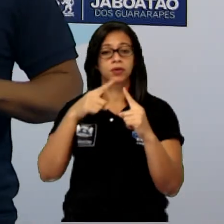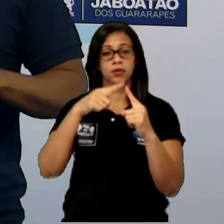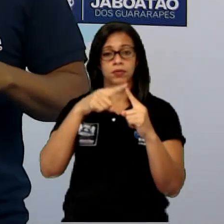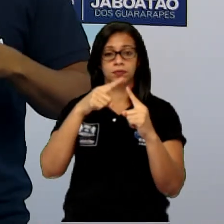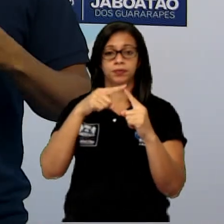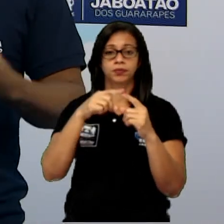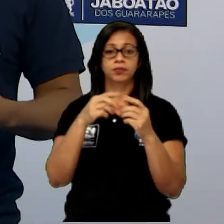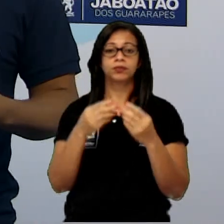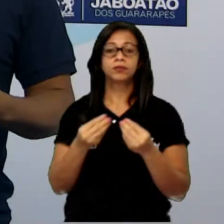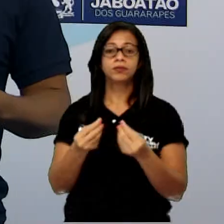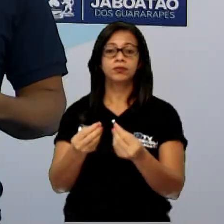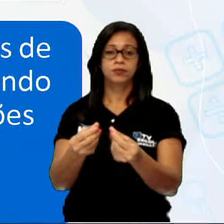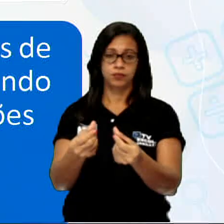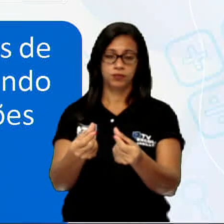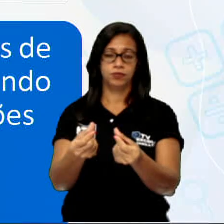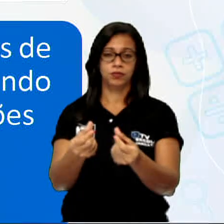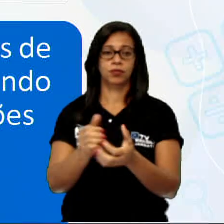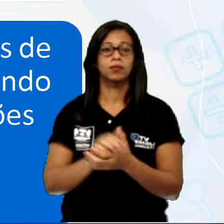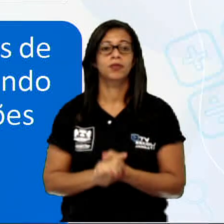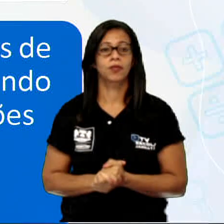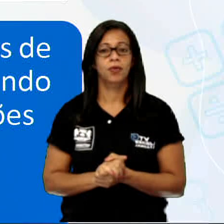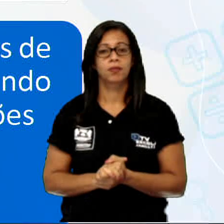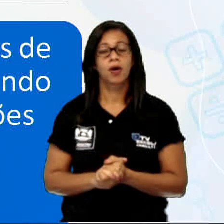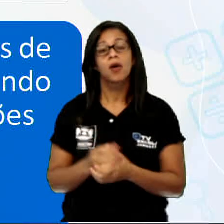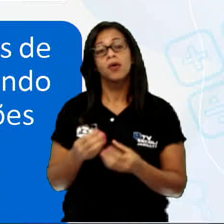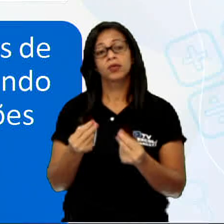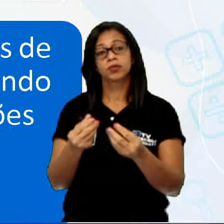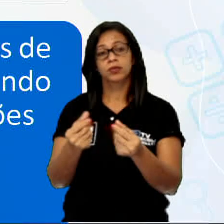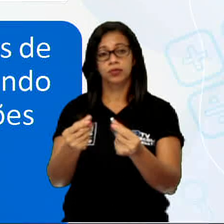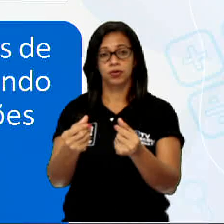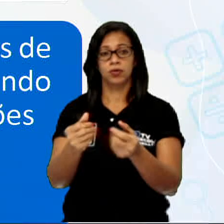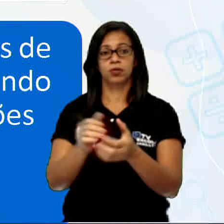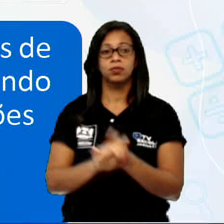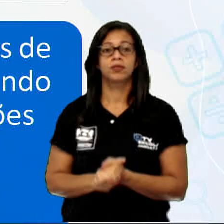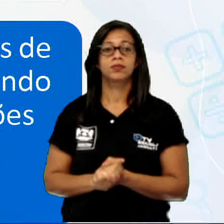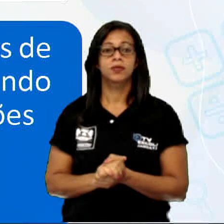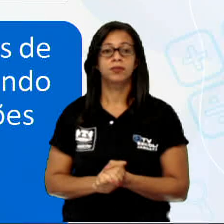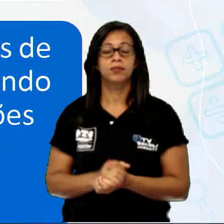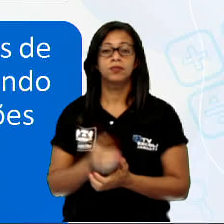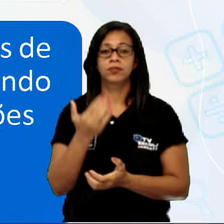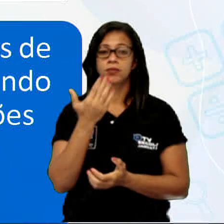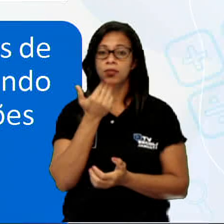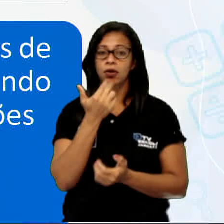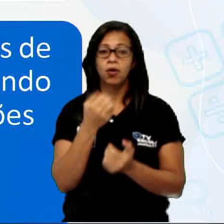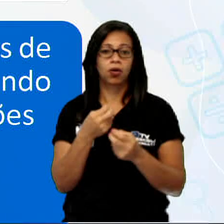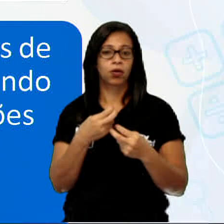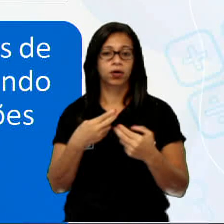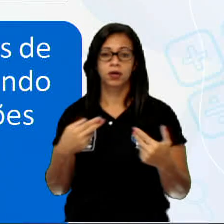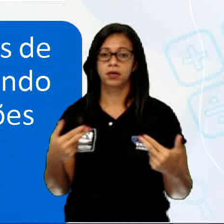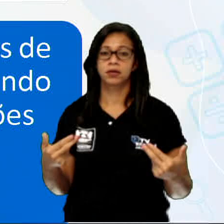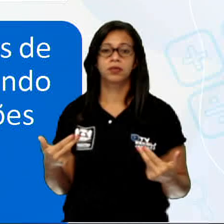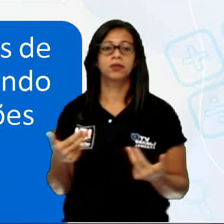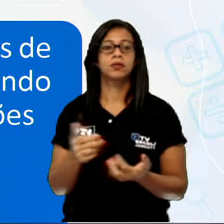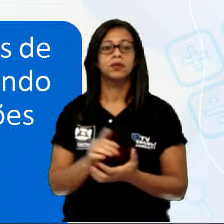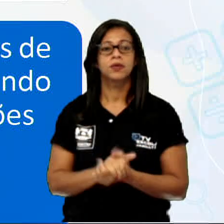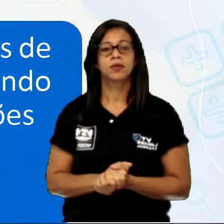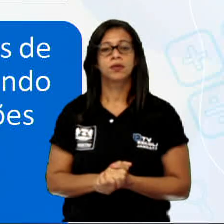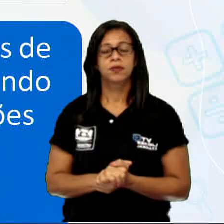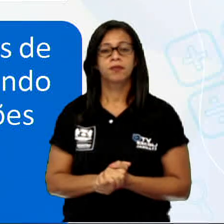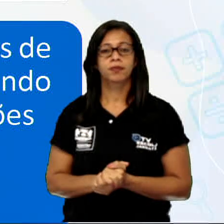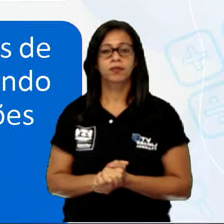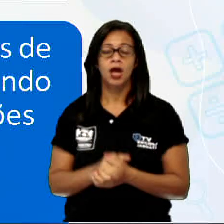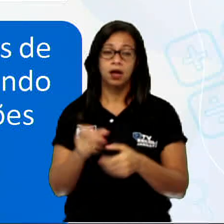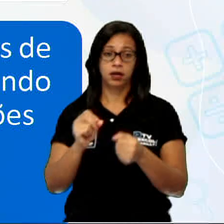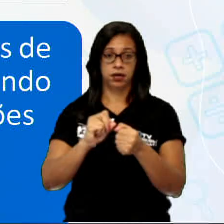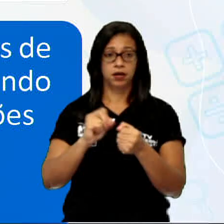solo umífero, ou também conhecido como solo orgânico. Ele é formado principalmente através